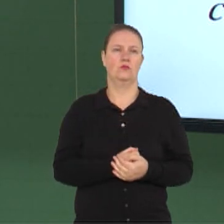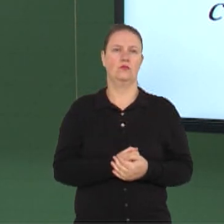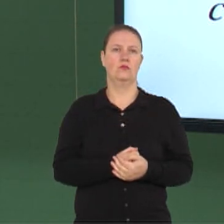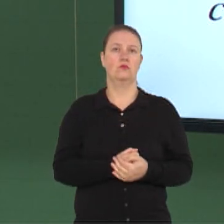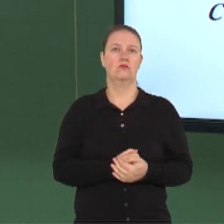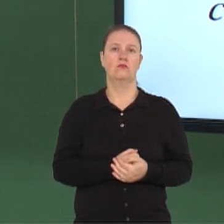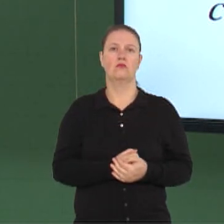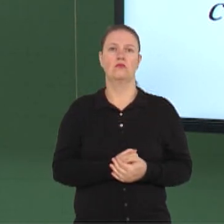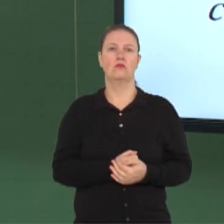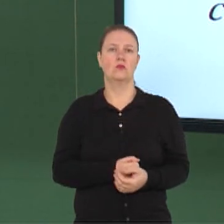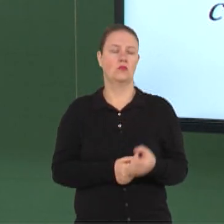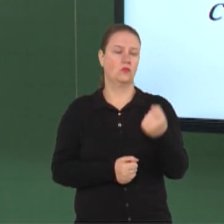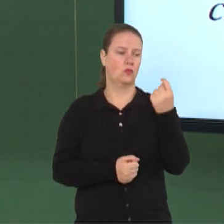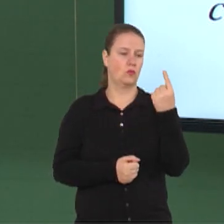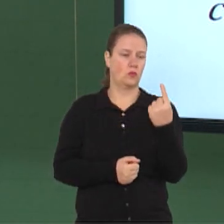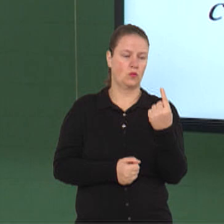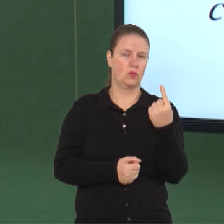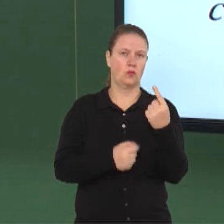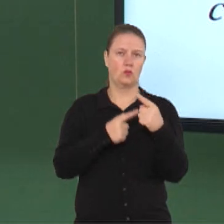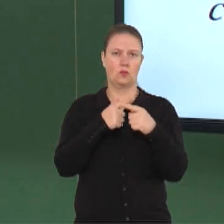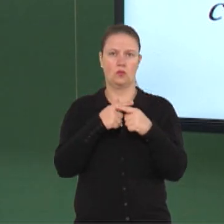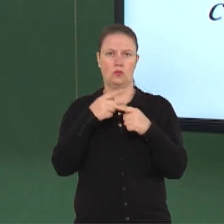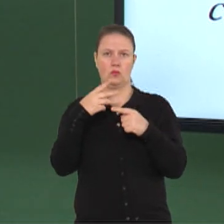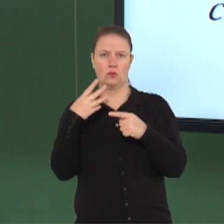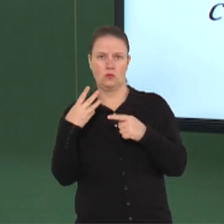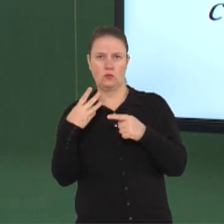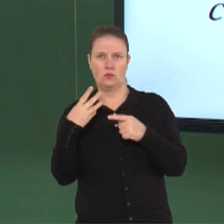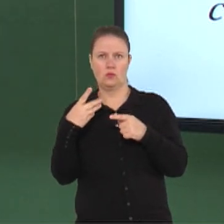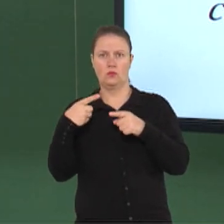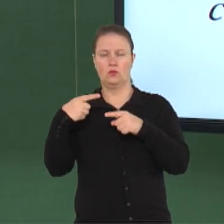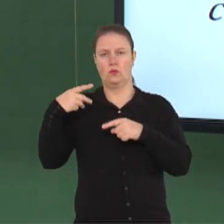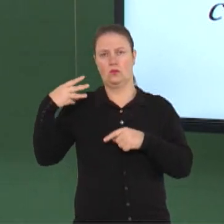1 vezes 3, 3.